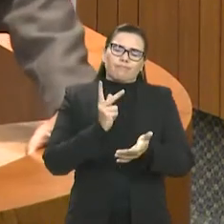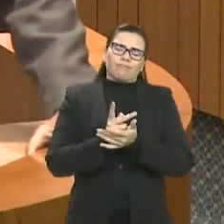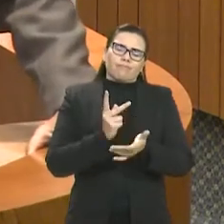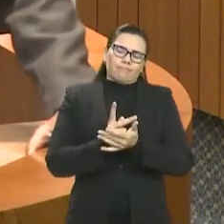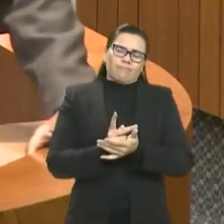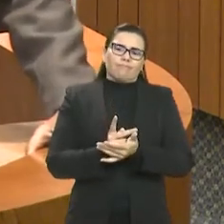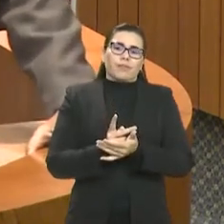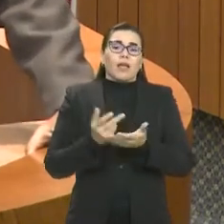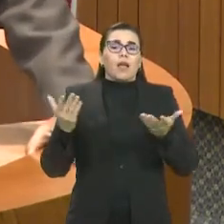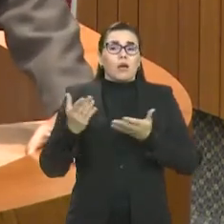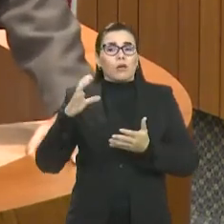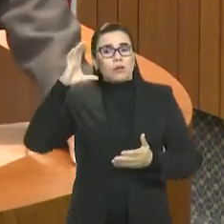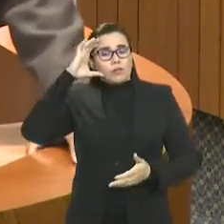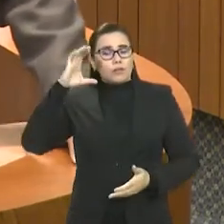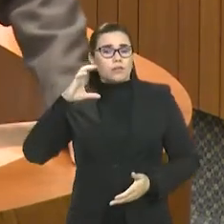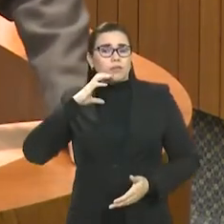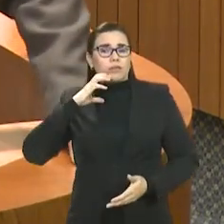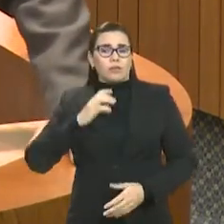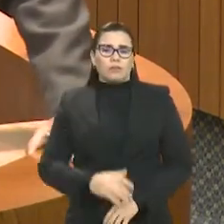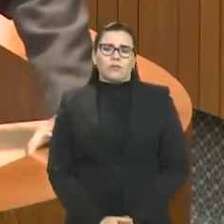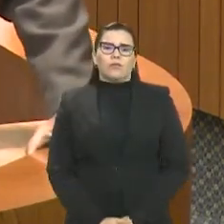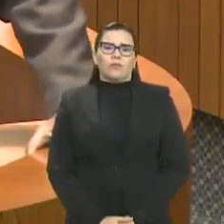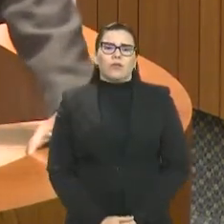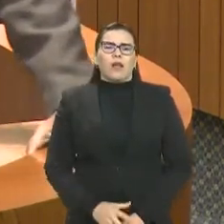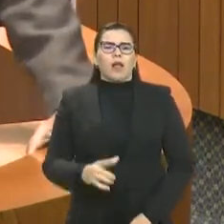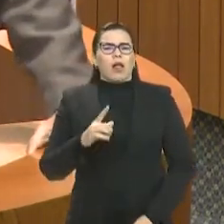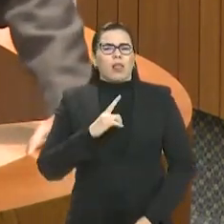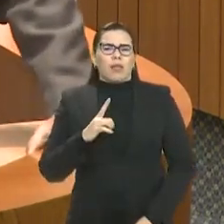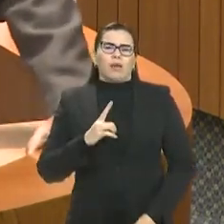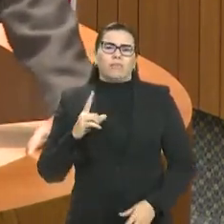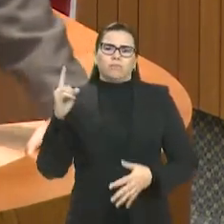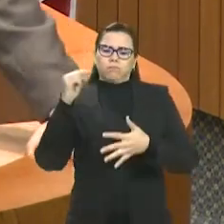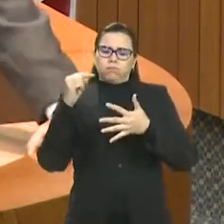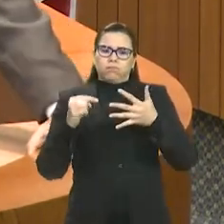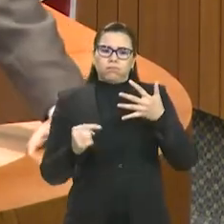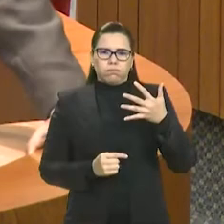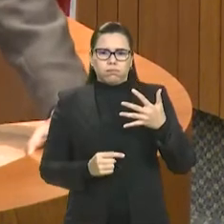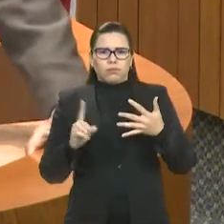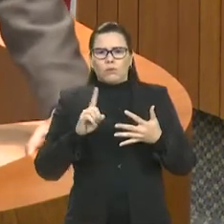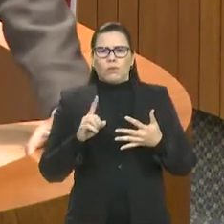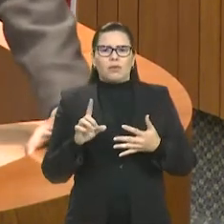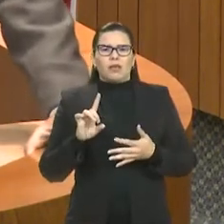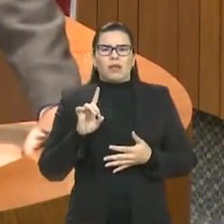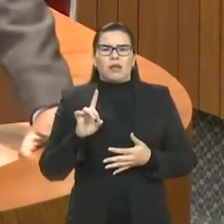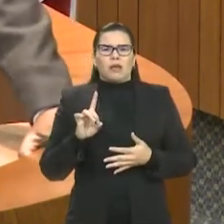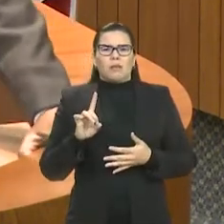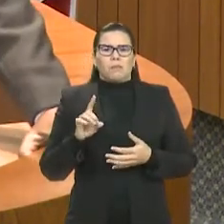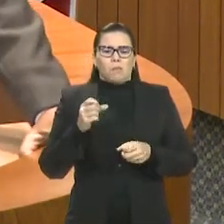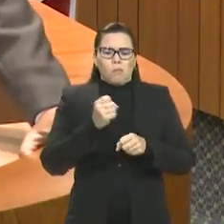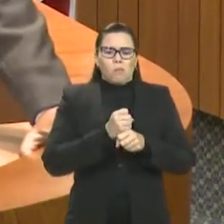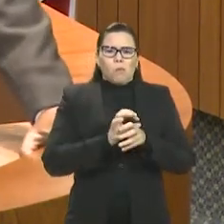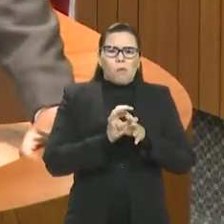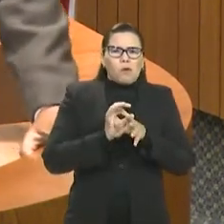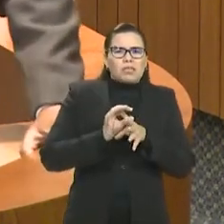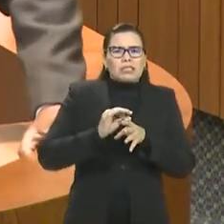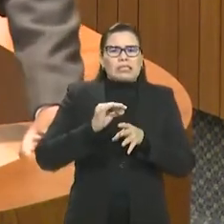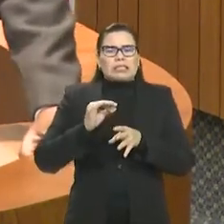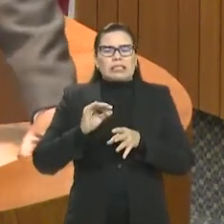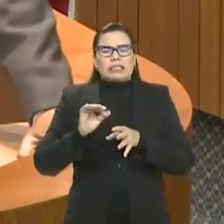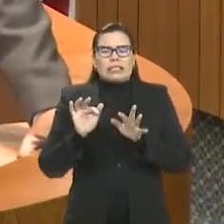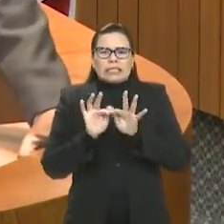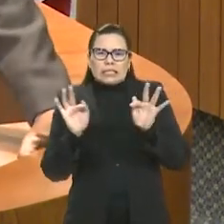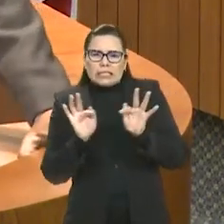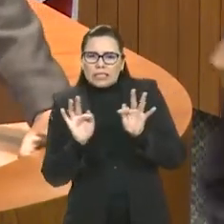obras de pavimentação. Não é tapa buraco, é recapeamento, é recuperar plenamente